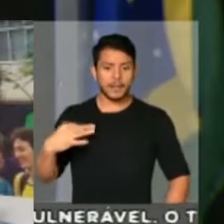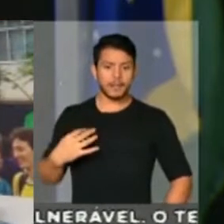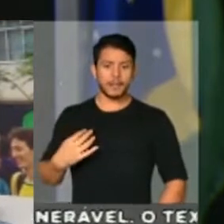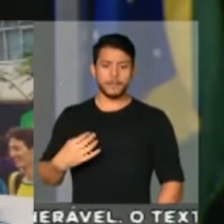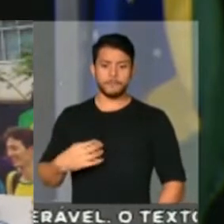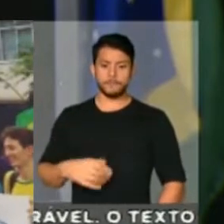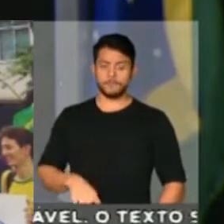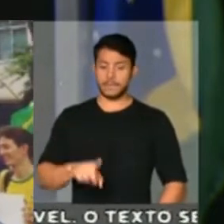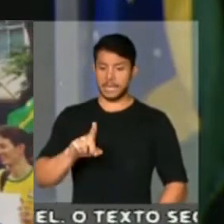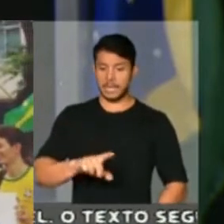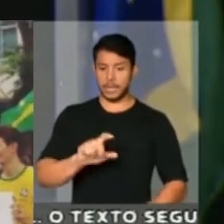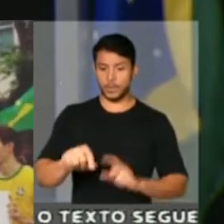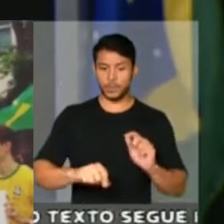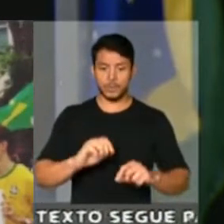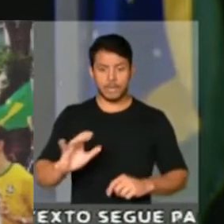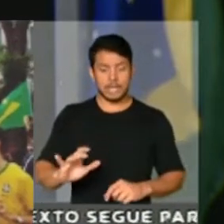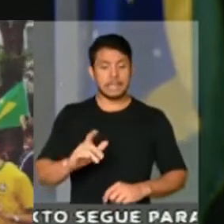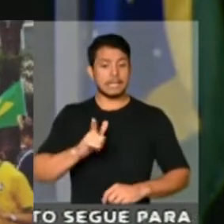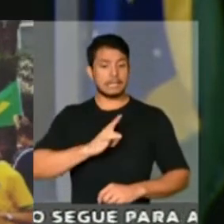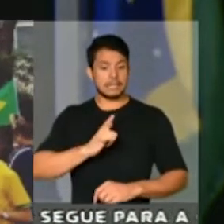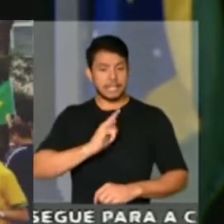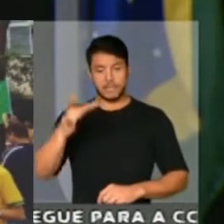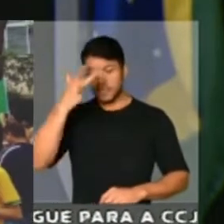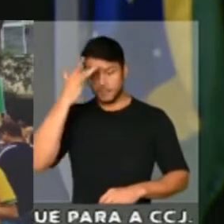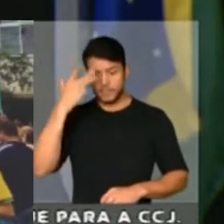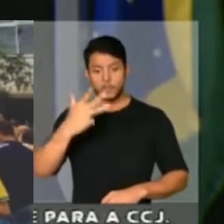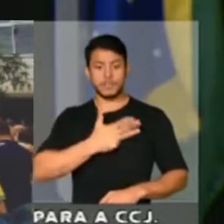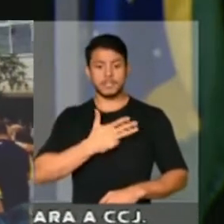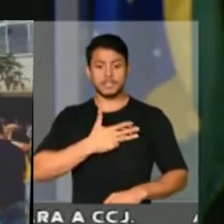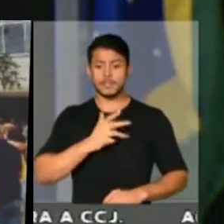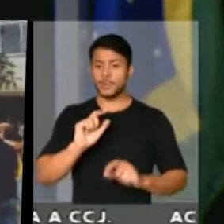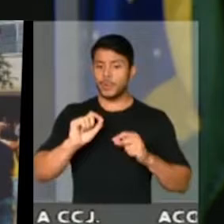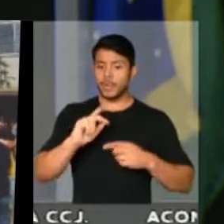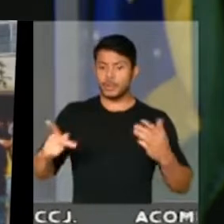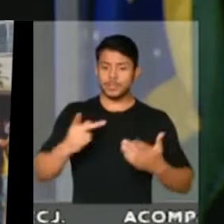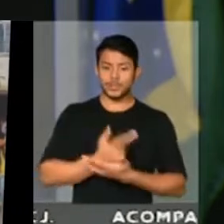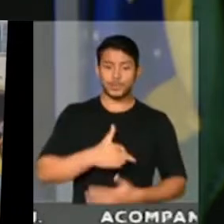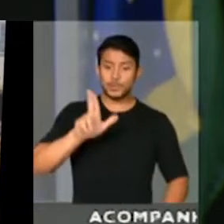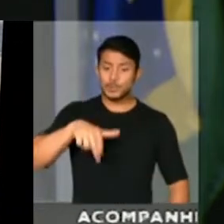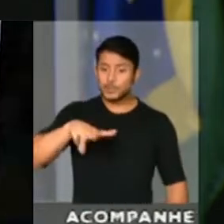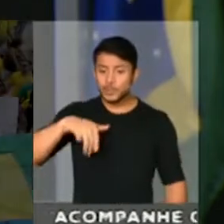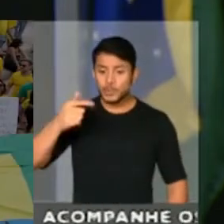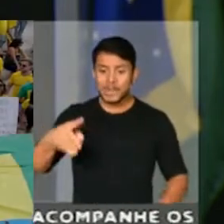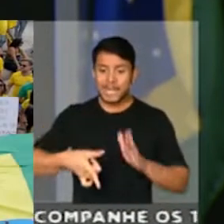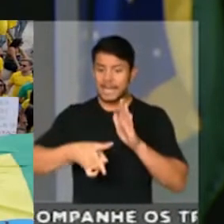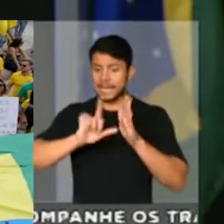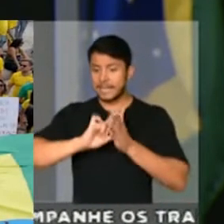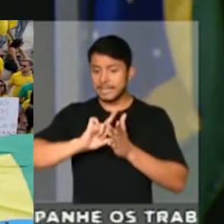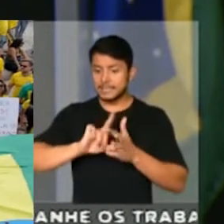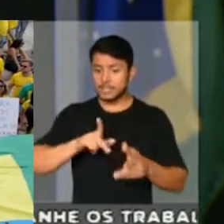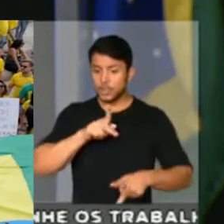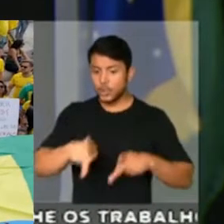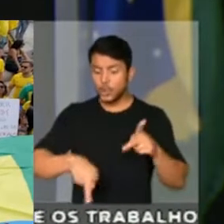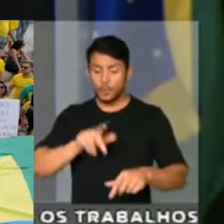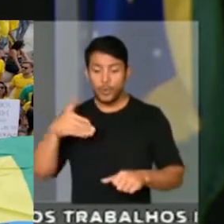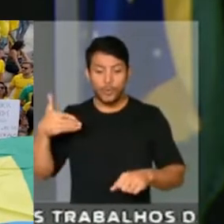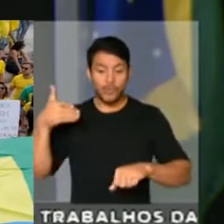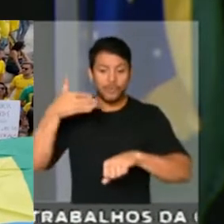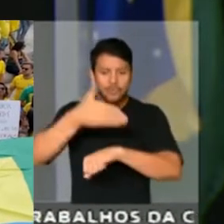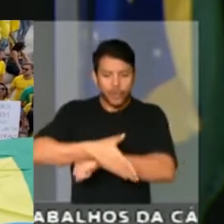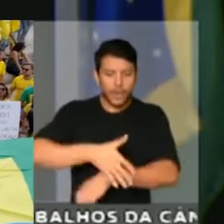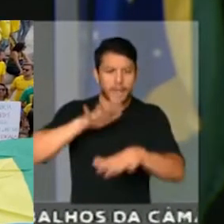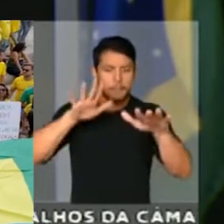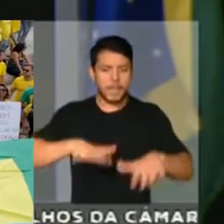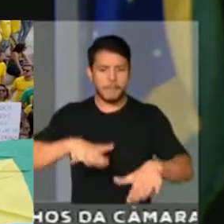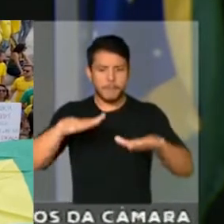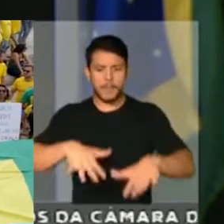que, infelizmente, já foi presidente desse país. Nunca antes na história desse país a população foi às ruas, não